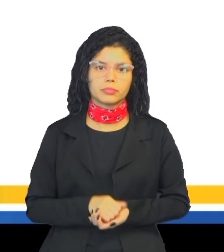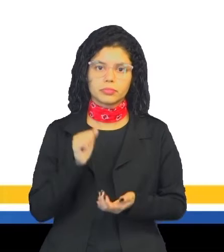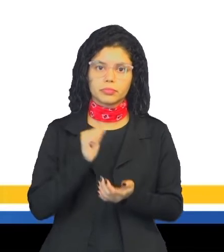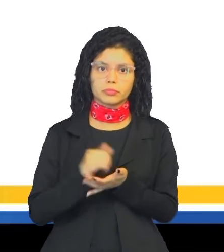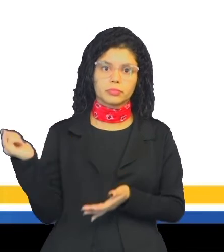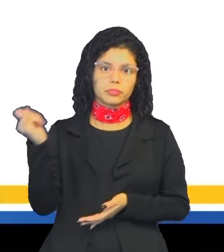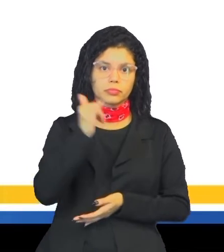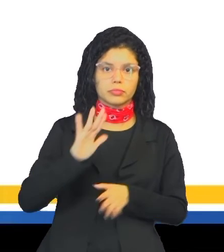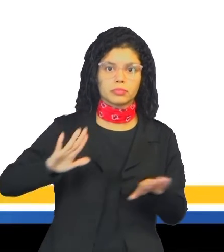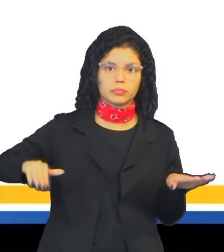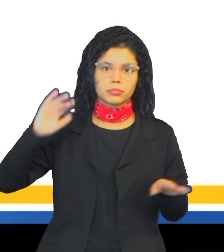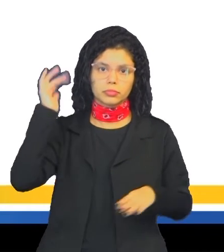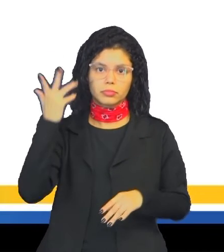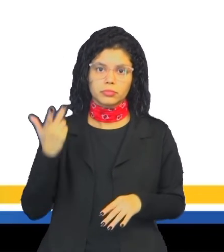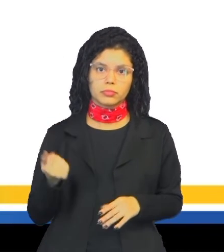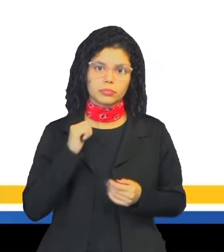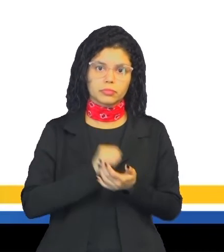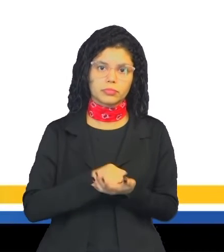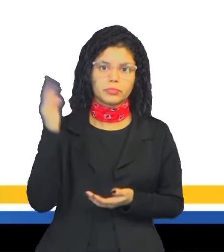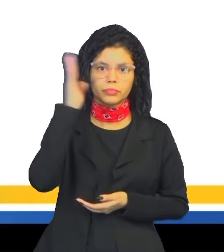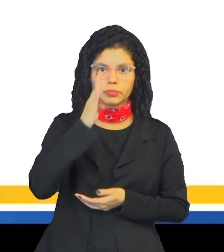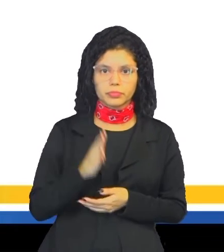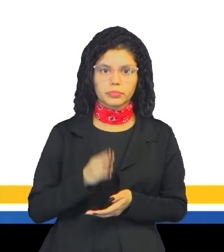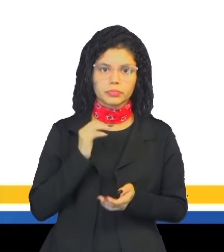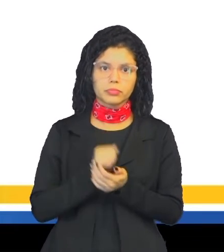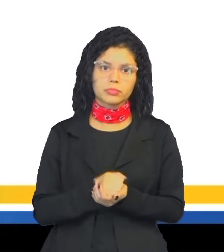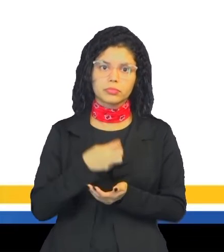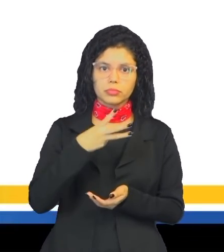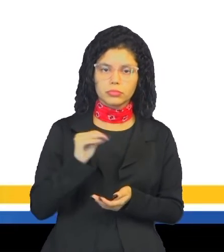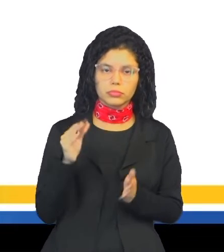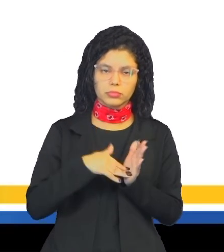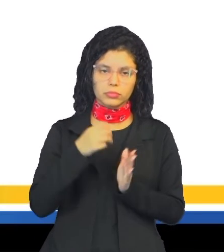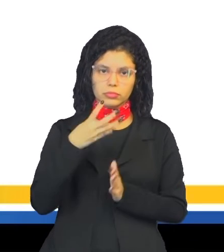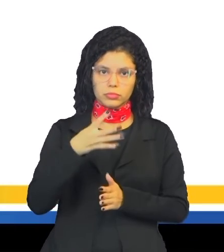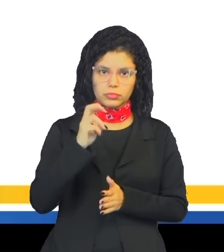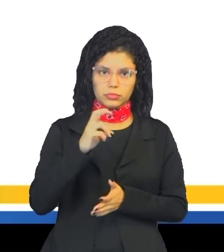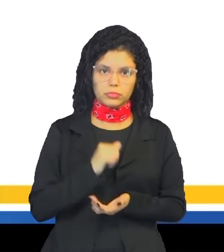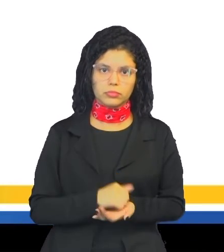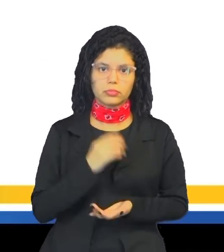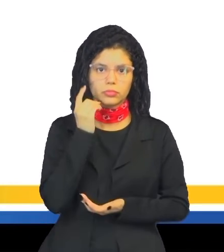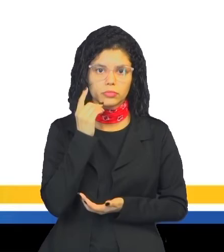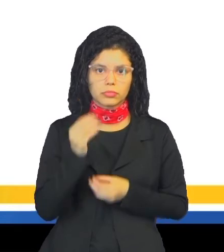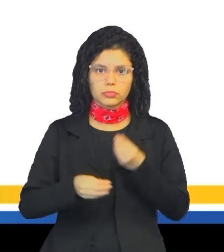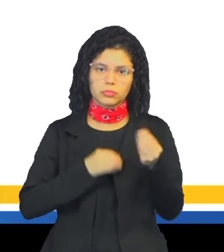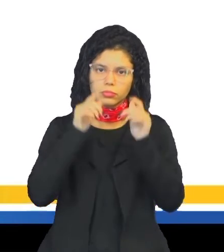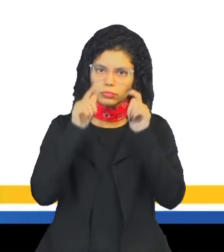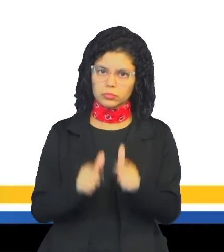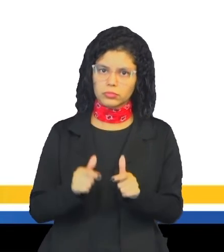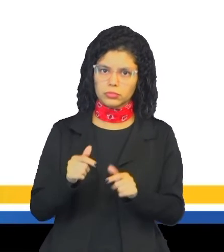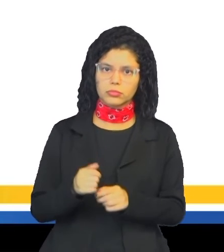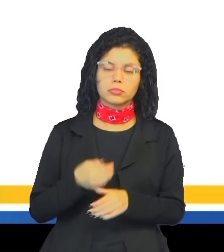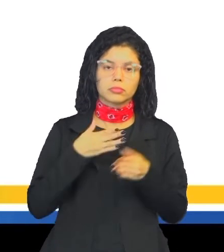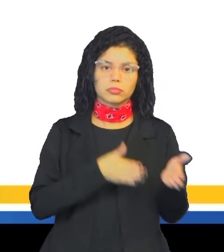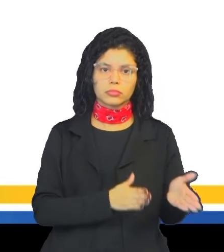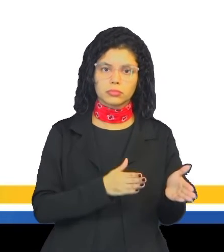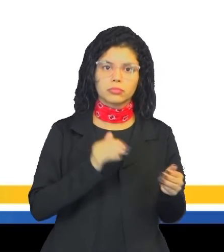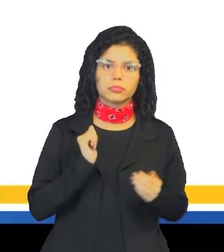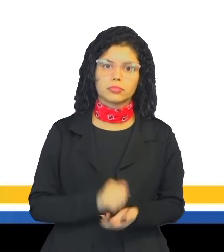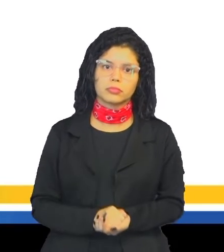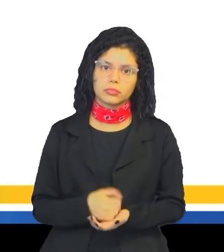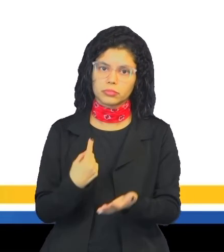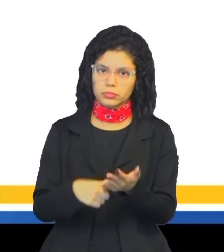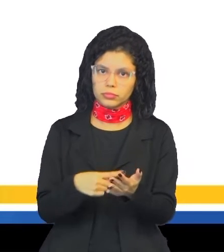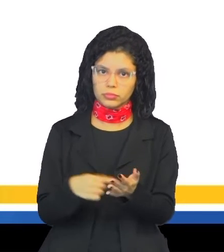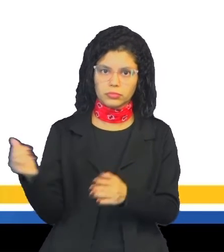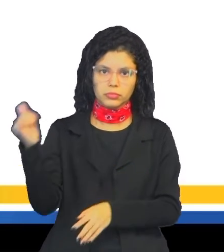A viagem das praias da África Ocidental para o Brasil durava de 30 a 45 dias, conforme o lugar de partida e de chegada.